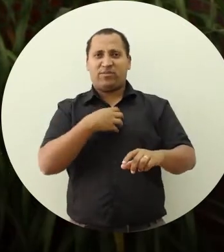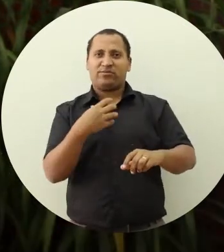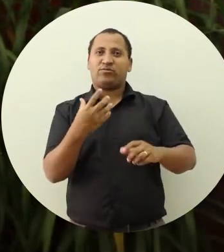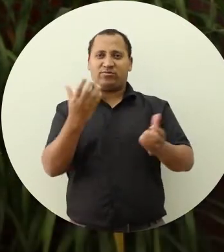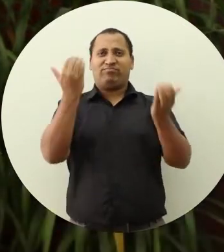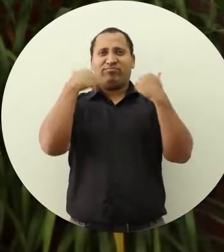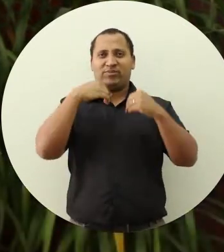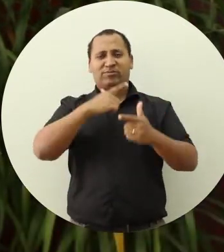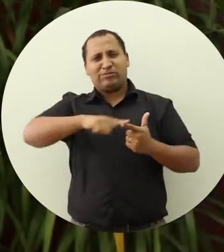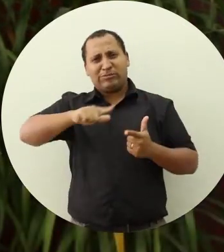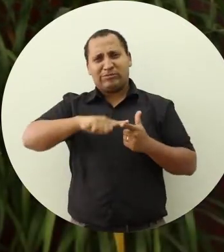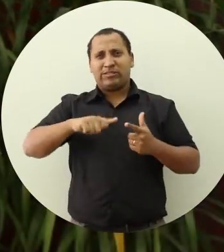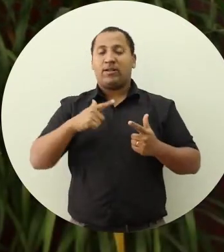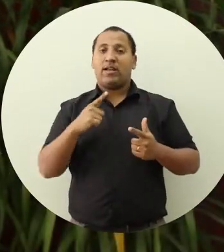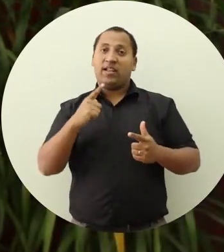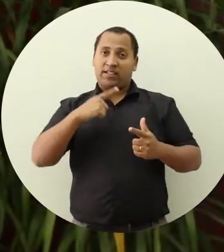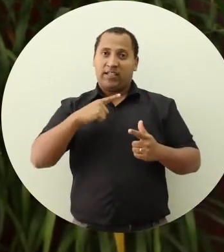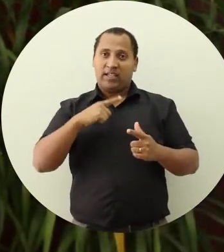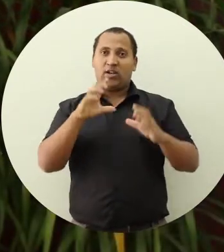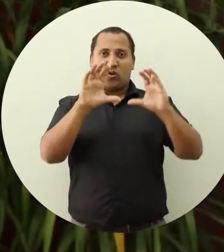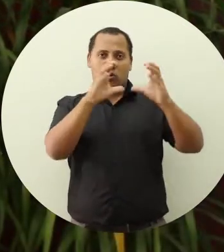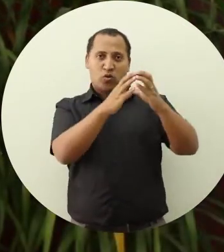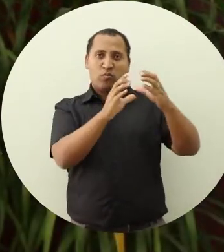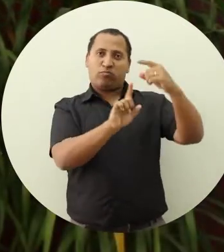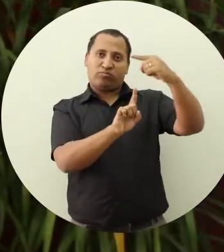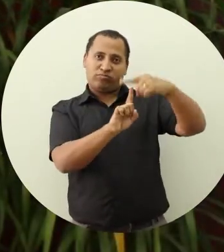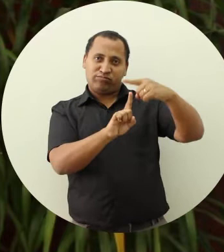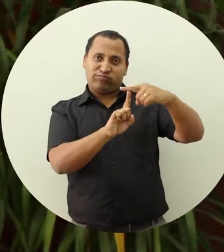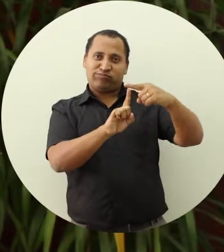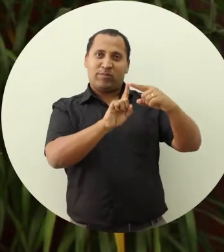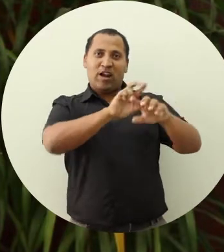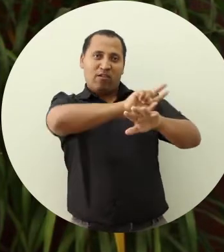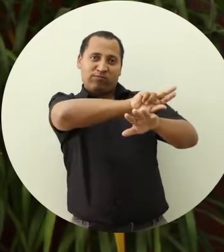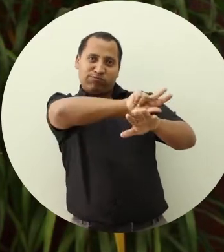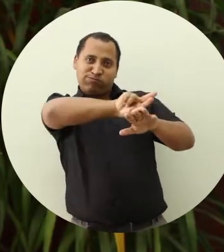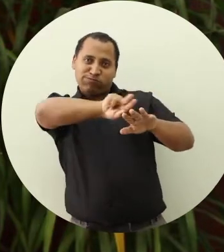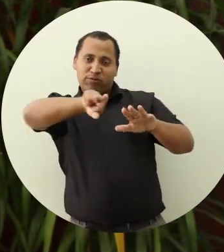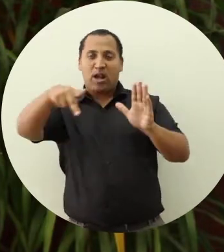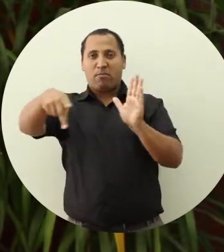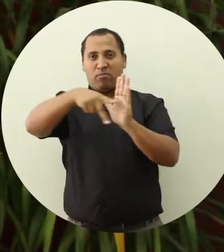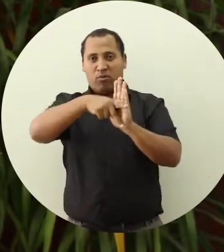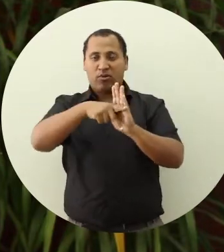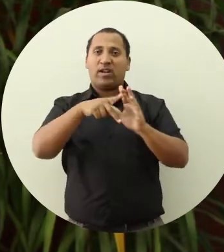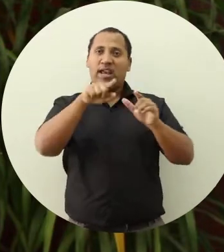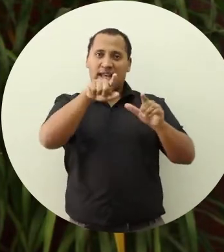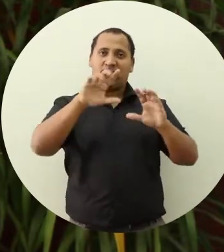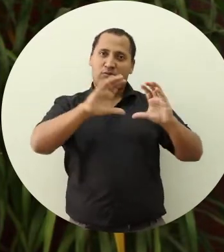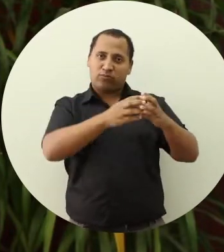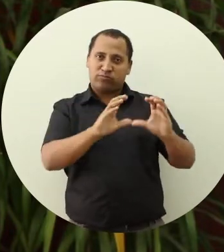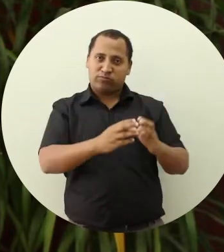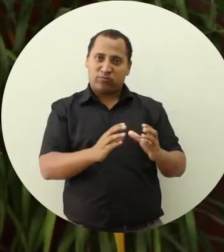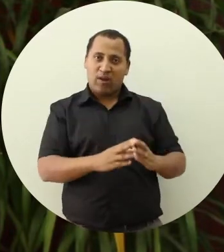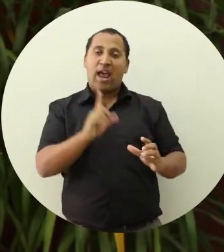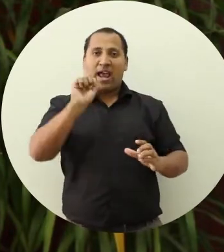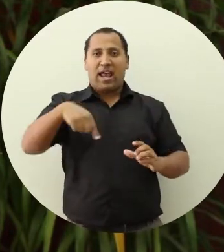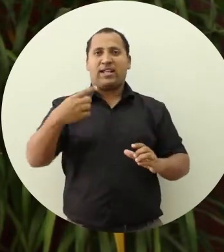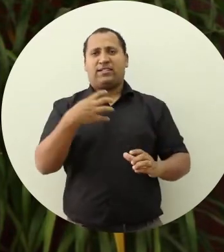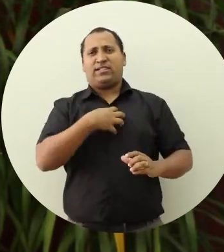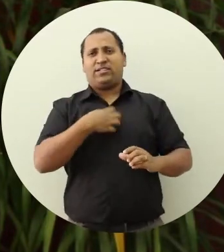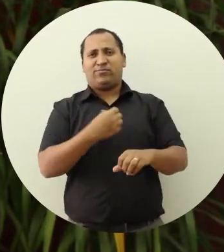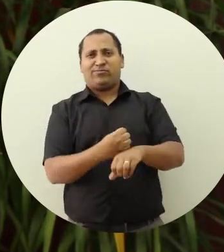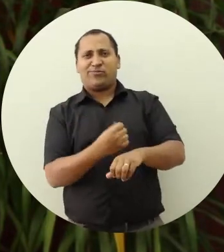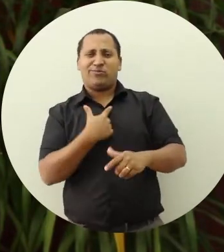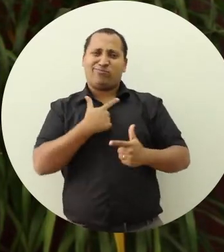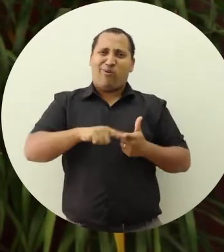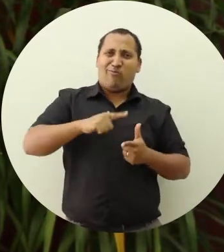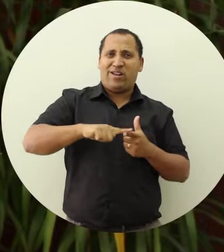Só que na dermatologia a gente acaba dividindo em grupos, em tipos de doenças dermatológicas de cunho emocional. O primeiro